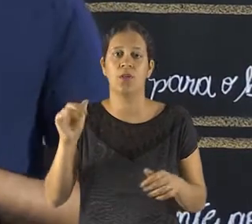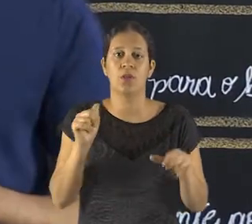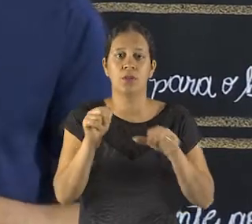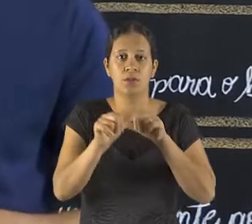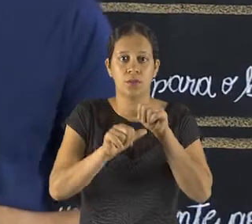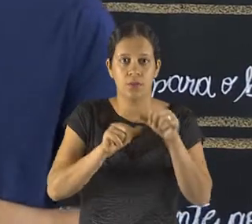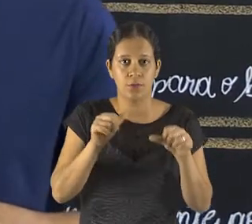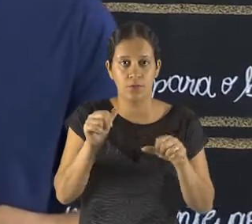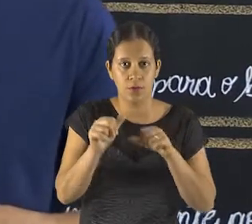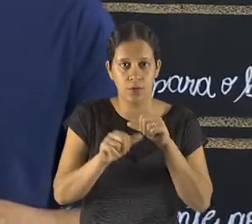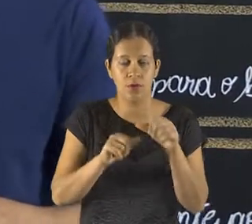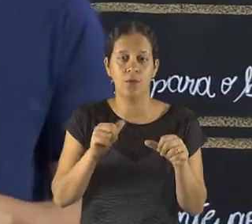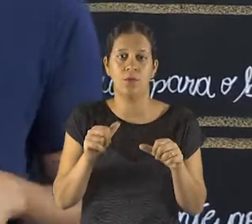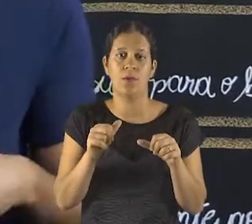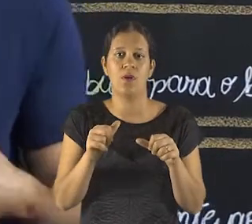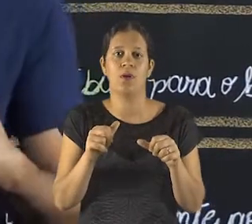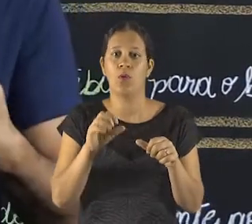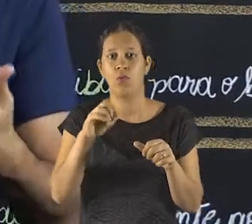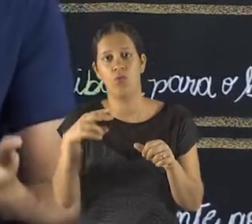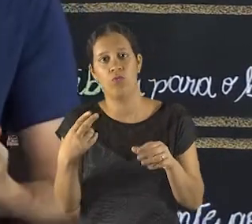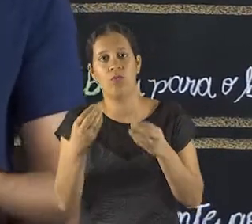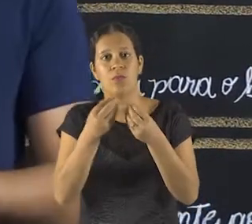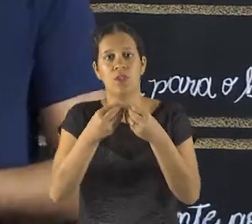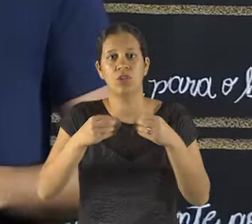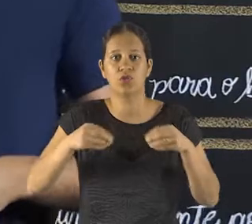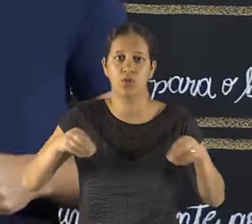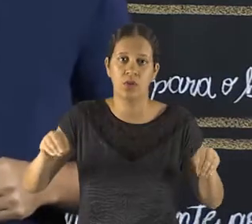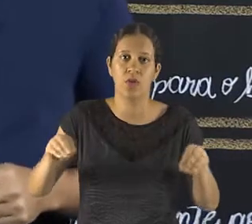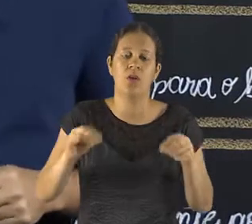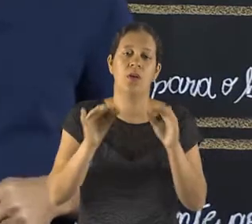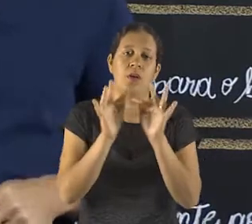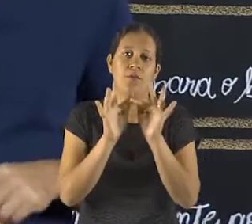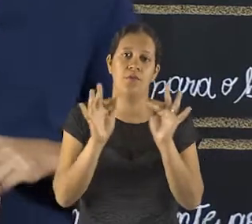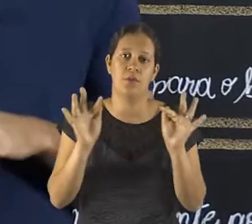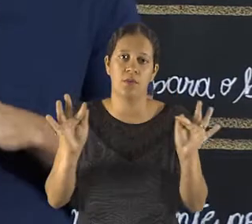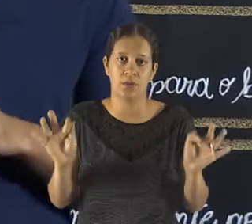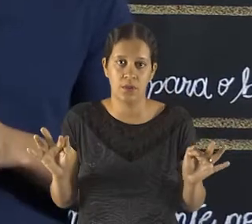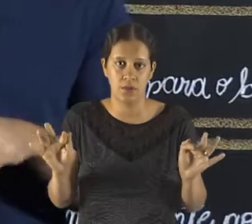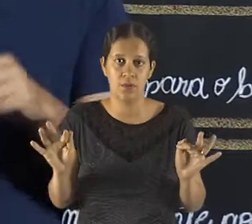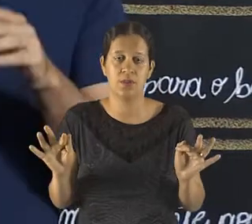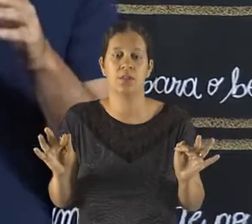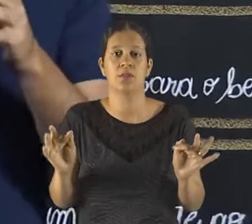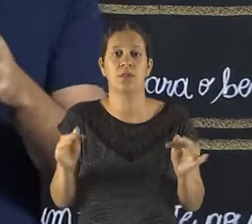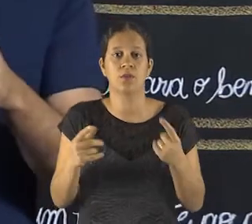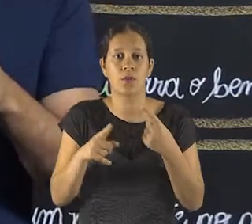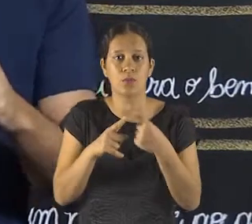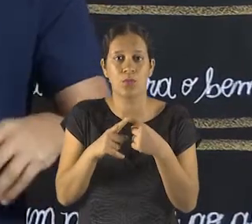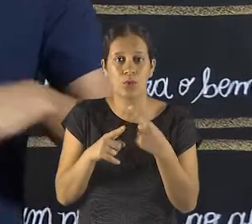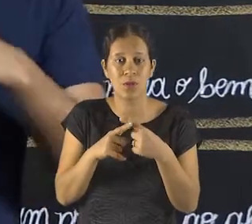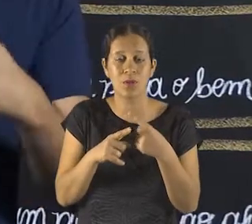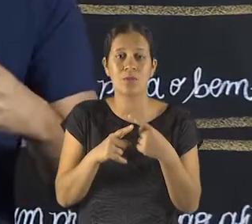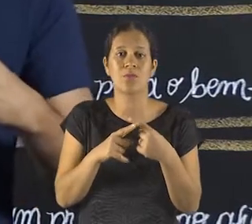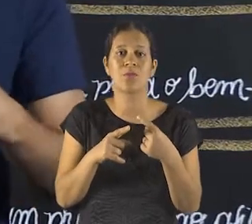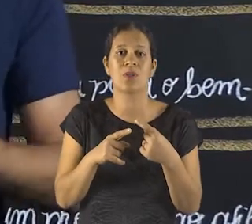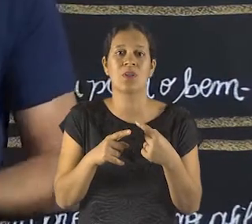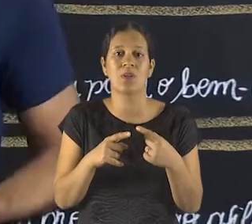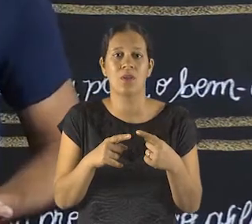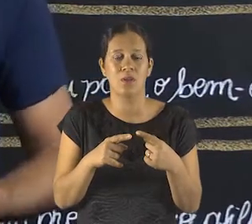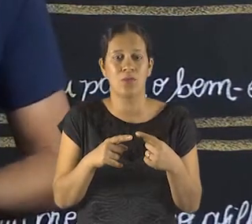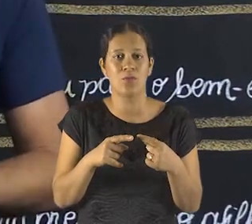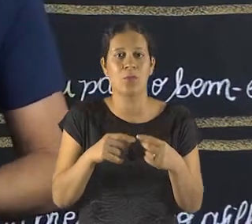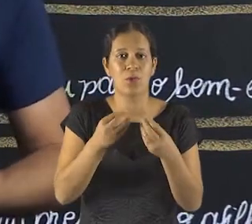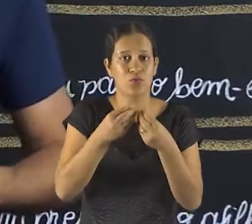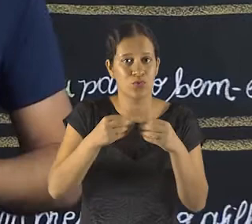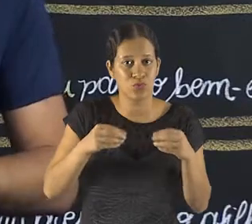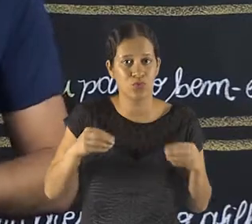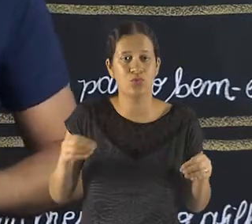vai transformar o significado ou vai prejudicar a construção sintática, gramatical e semântica, porque isso pode afetar também